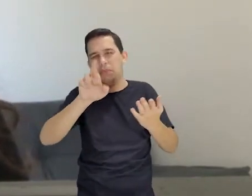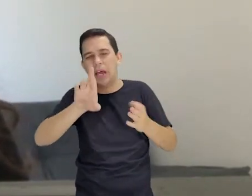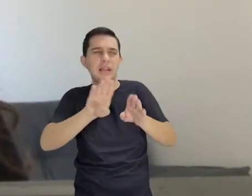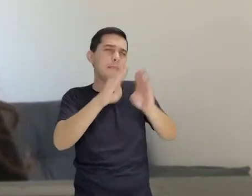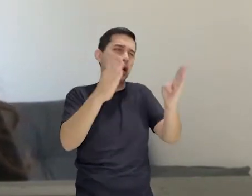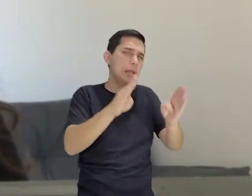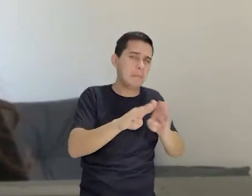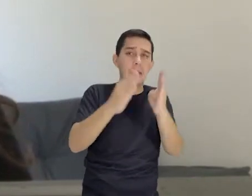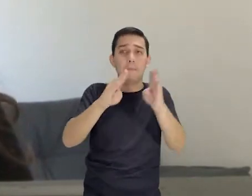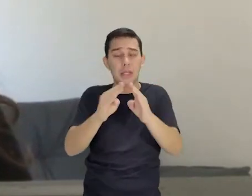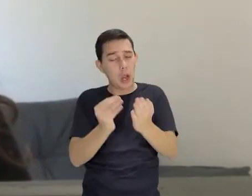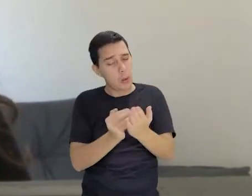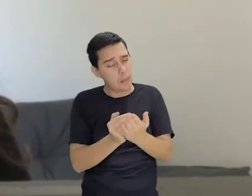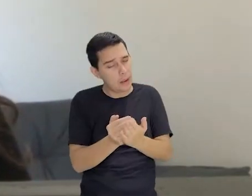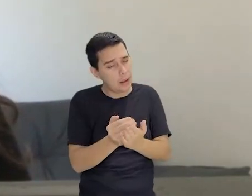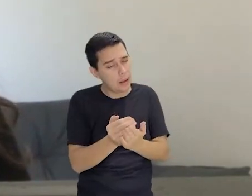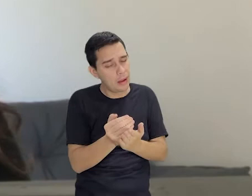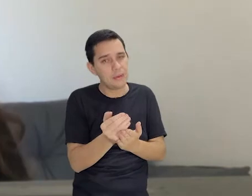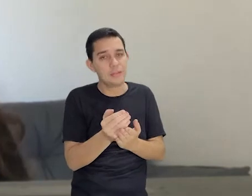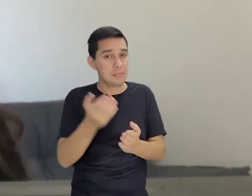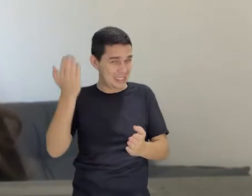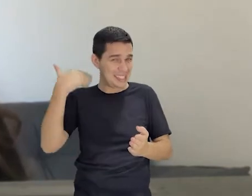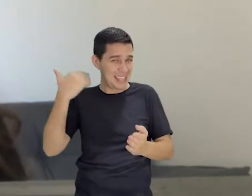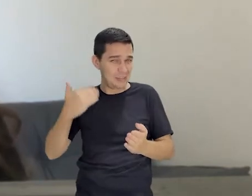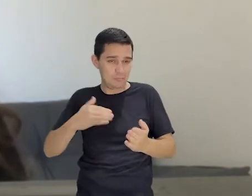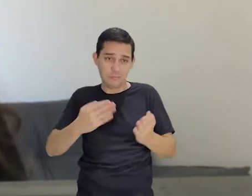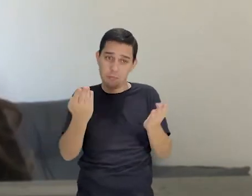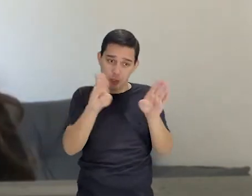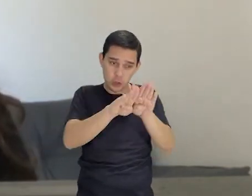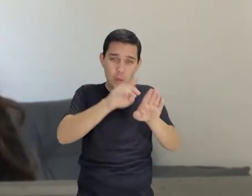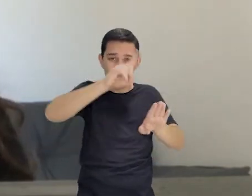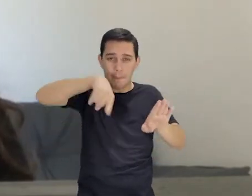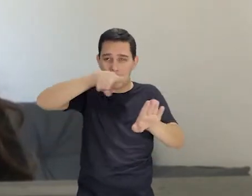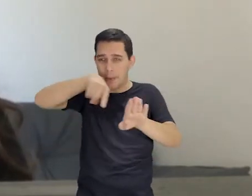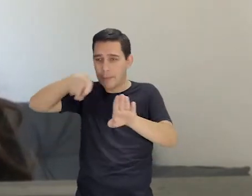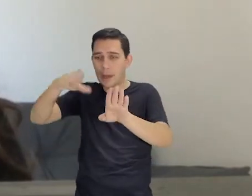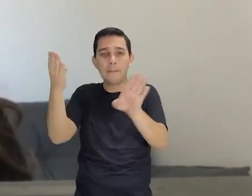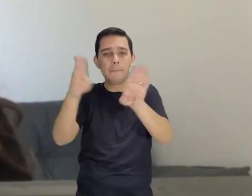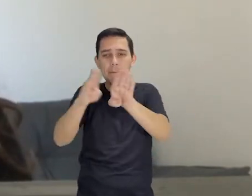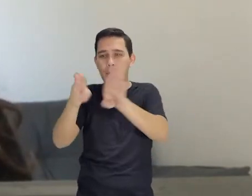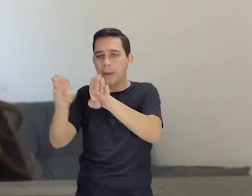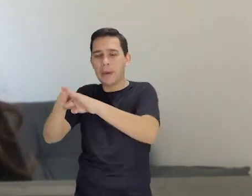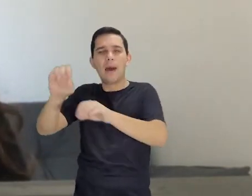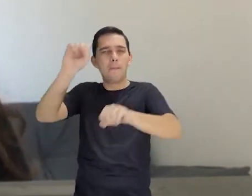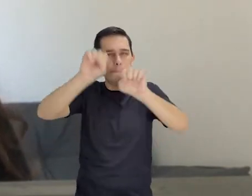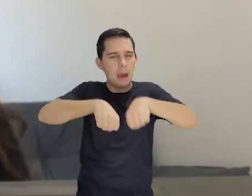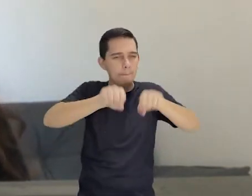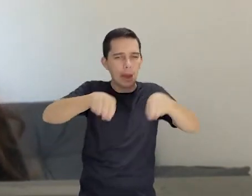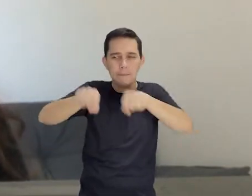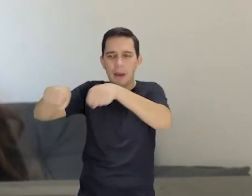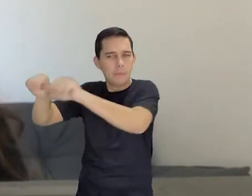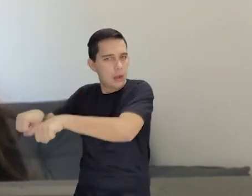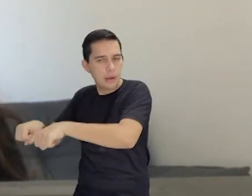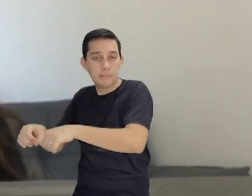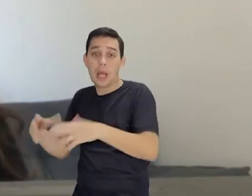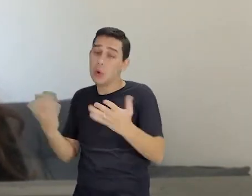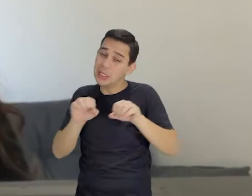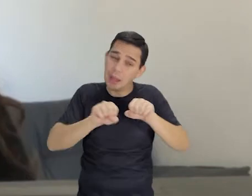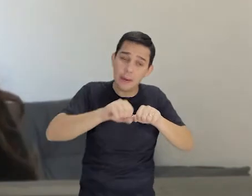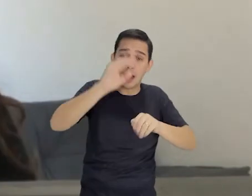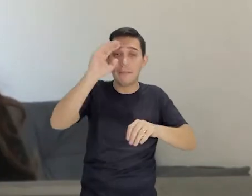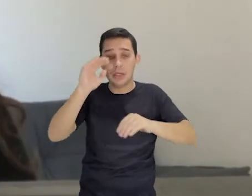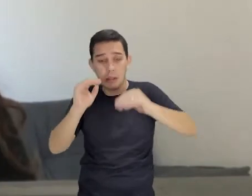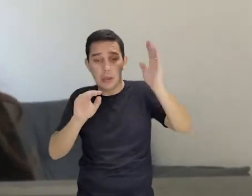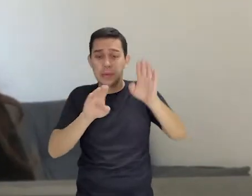de atividades que foram suspensas em razão da pandemia. Então, a gente argumenta nessa ação que a gente